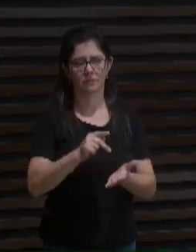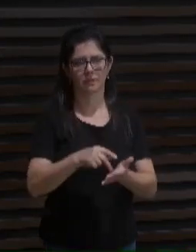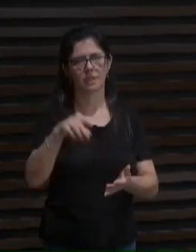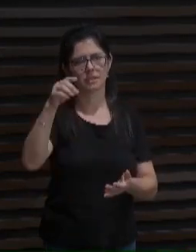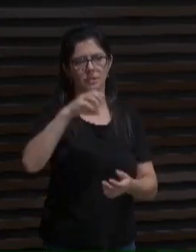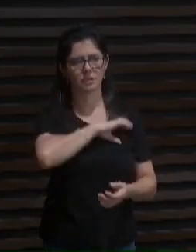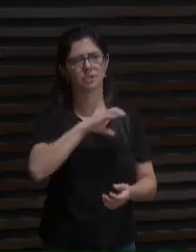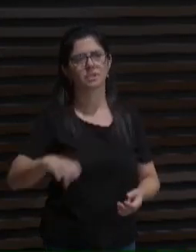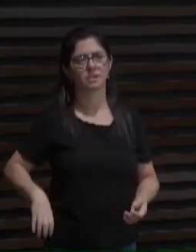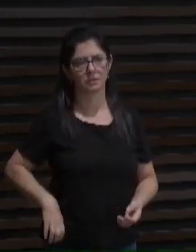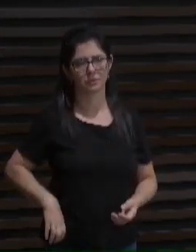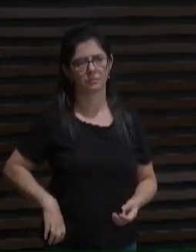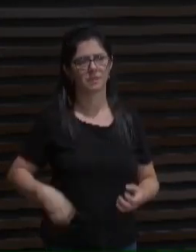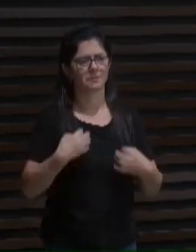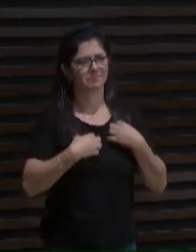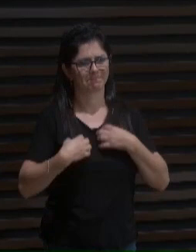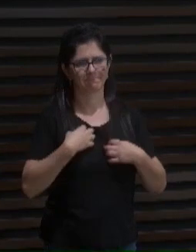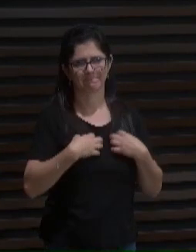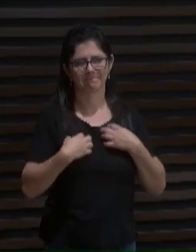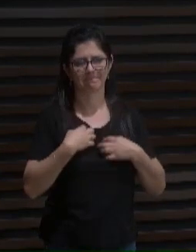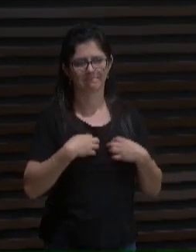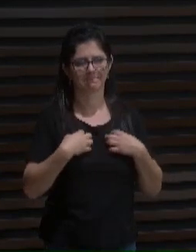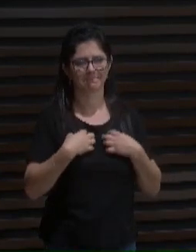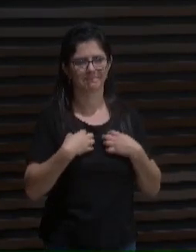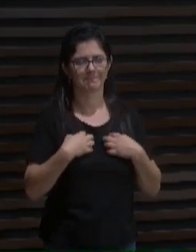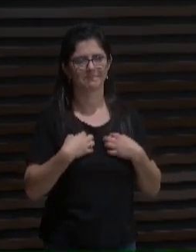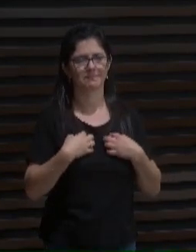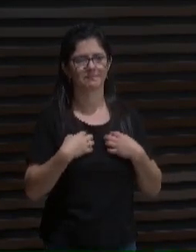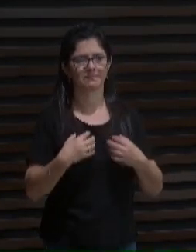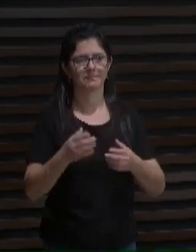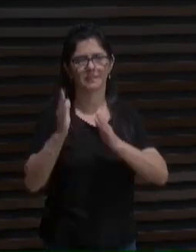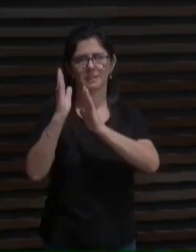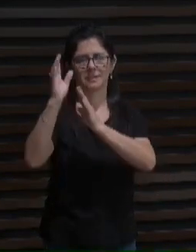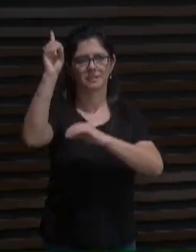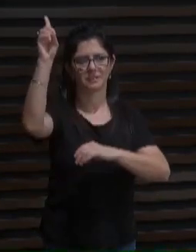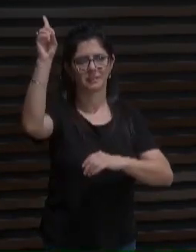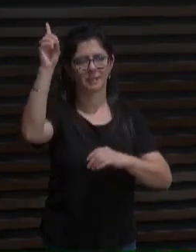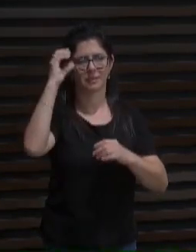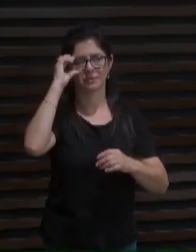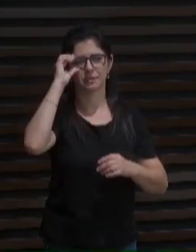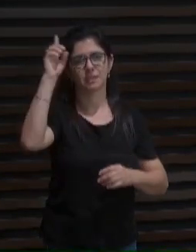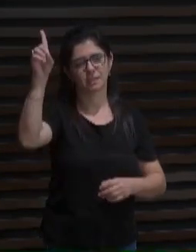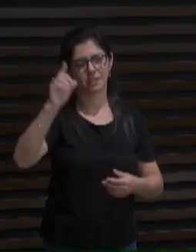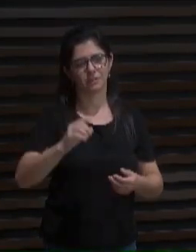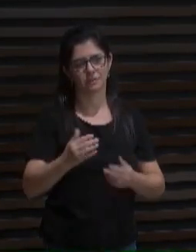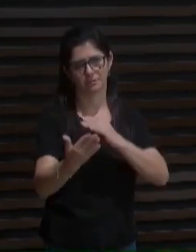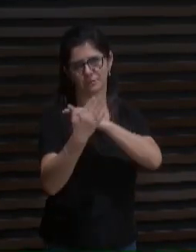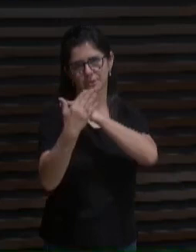Mas essa ansiedade a gente coloca diante de Deus, e Deus vem com a sua mão conduzindo a gente.